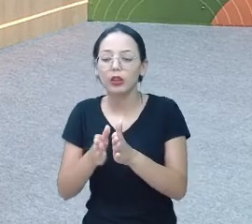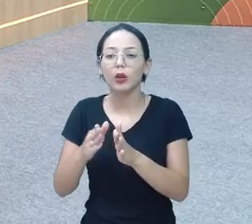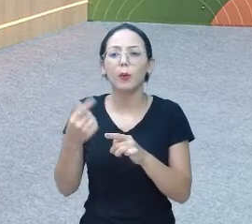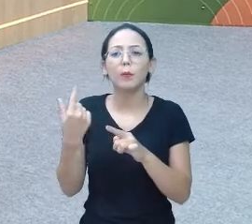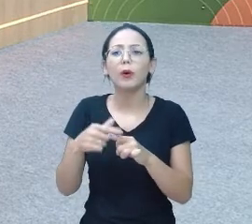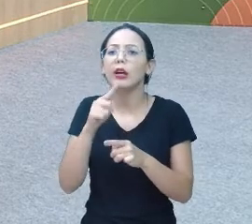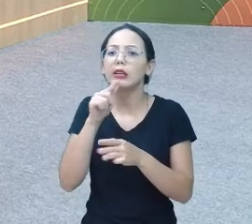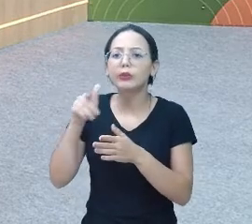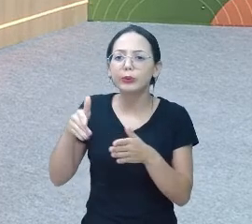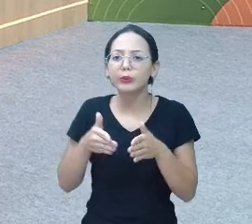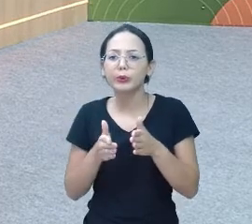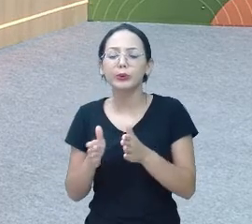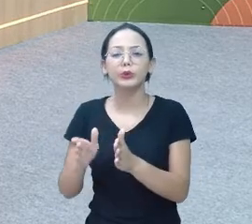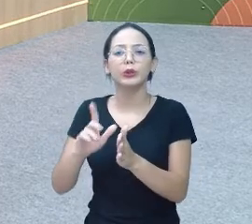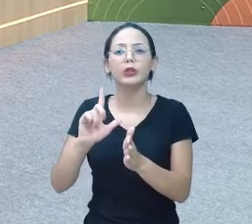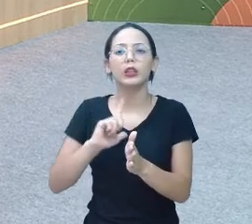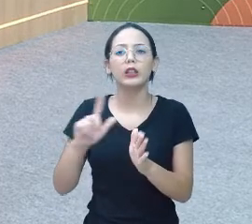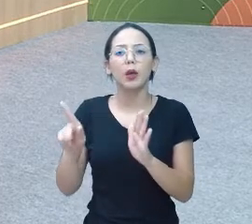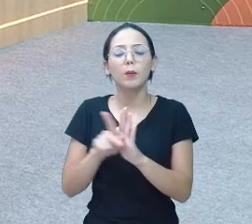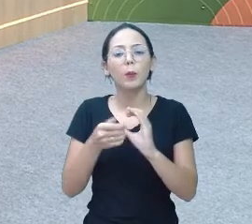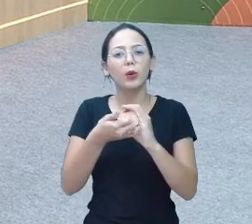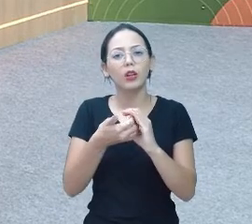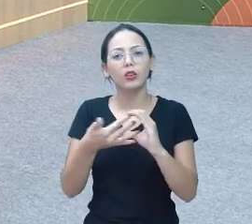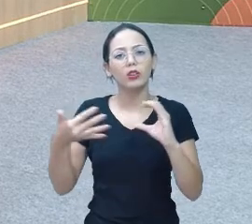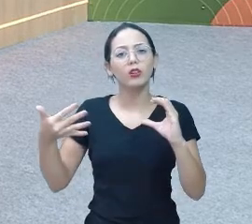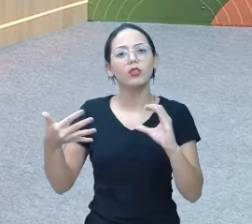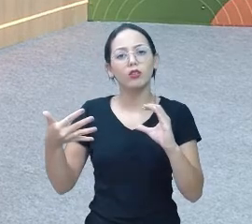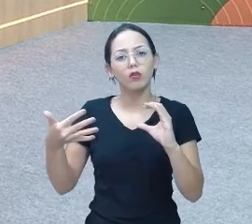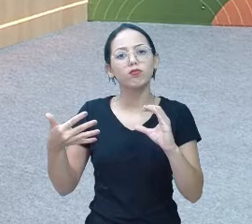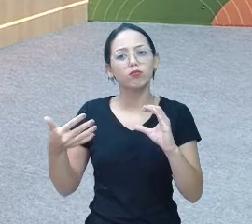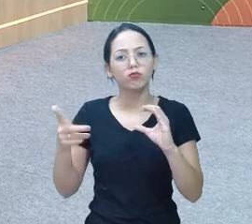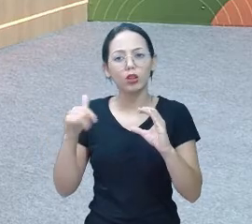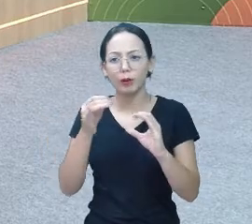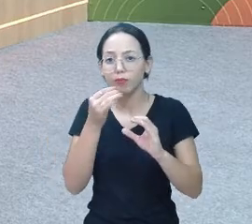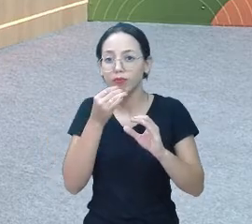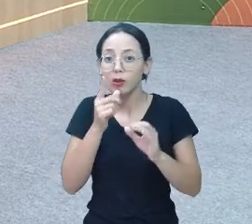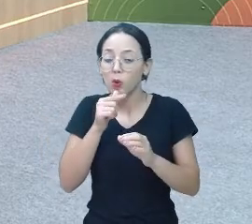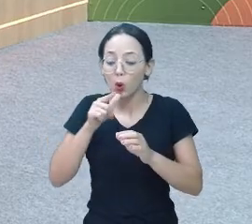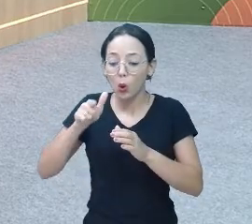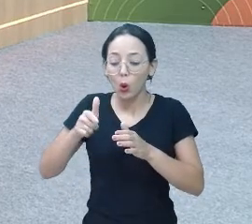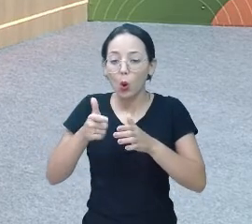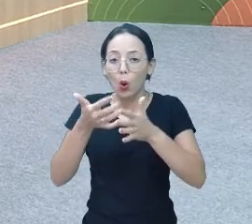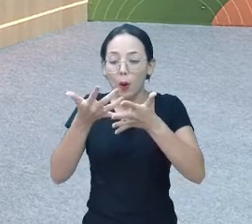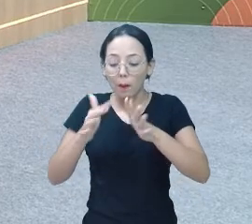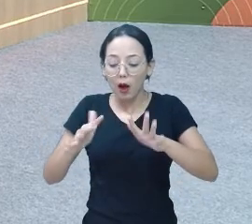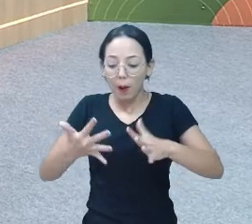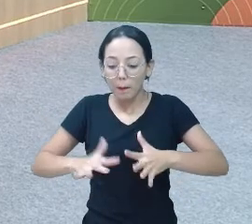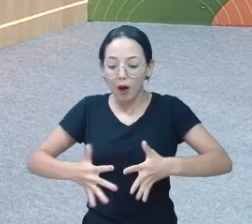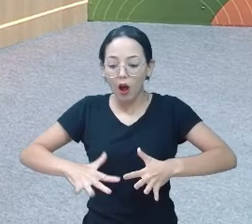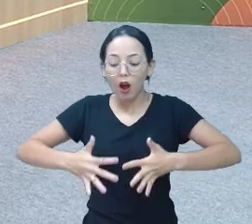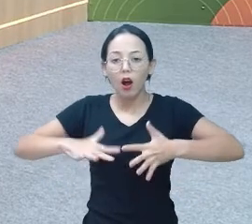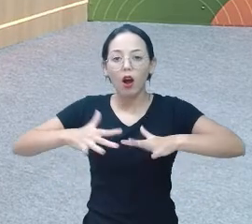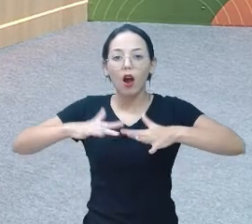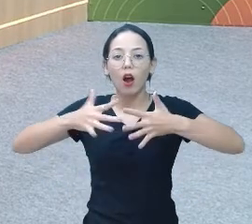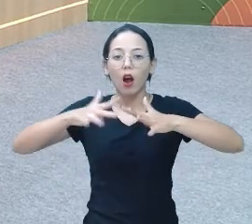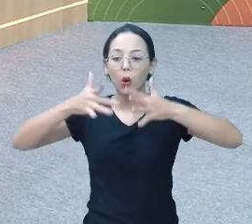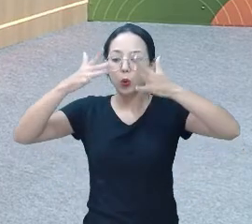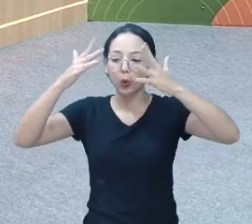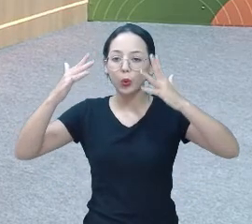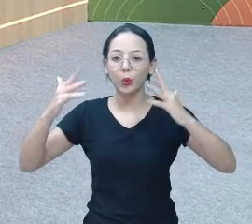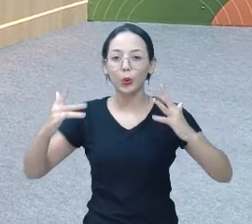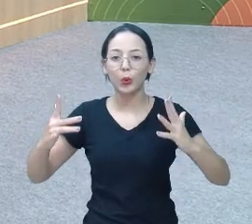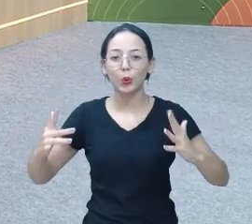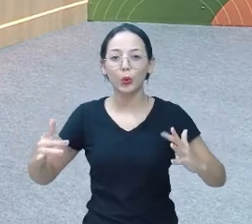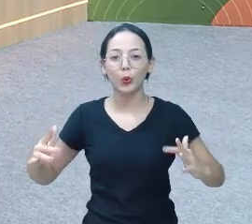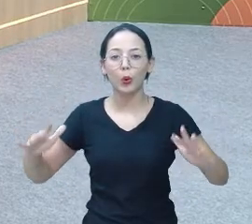rio que tem uma determinada característica que quando ele enche, ele inunda as margens e quando ele